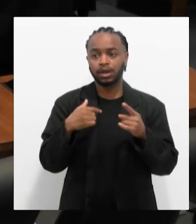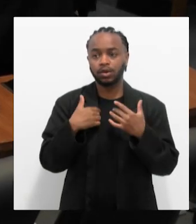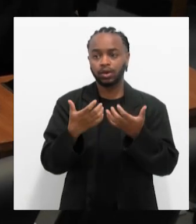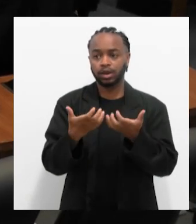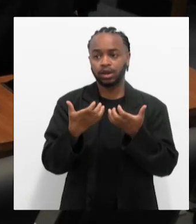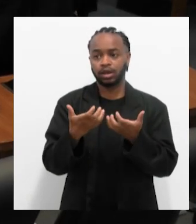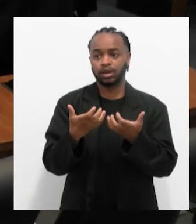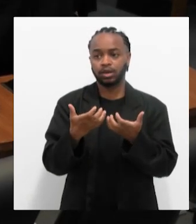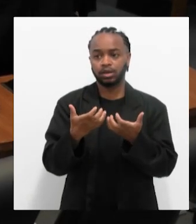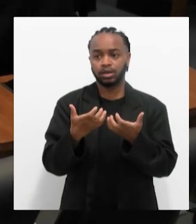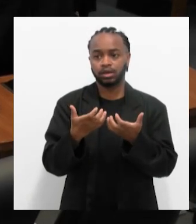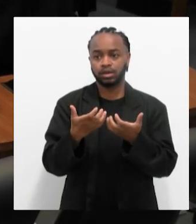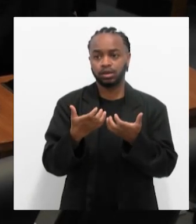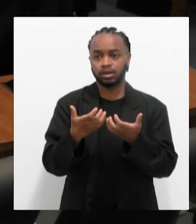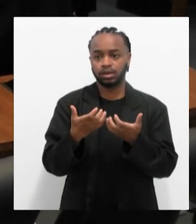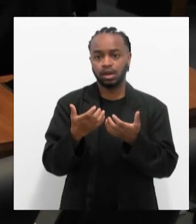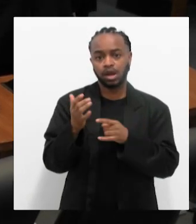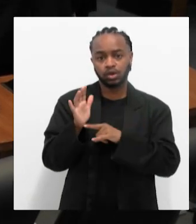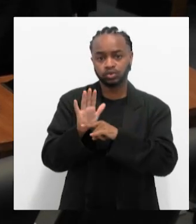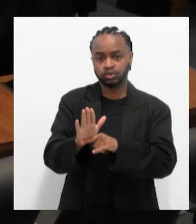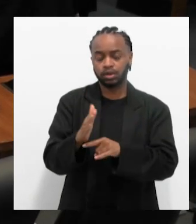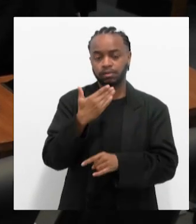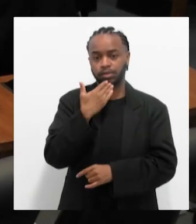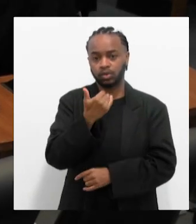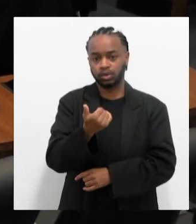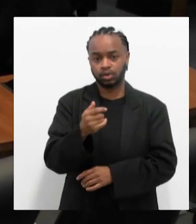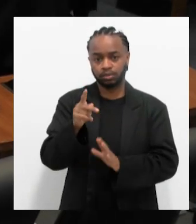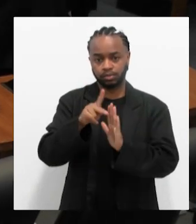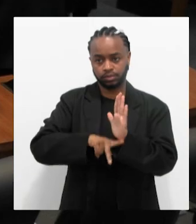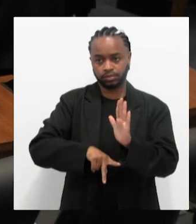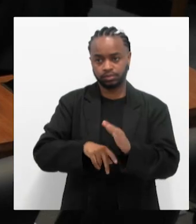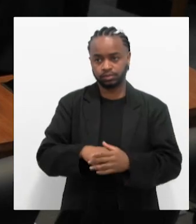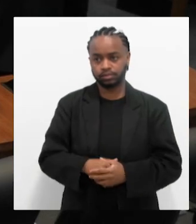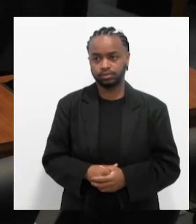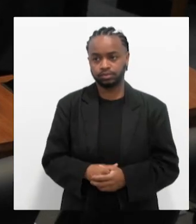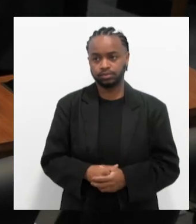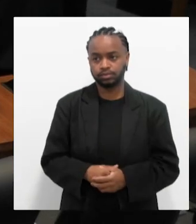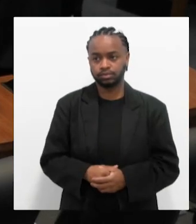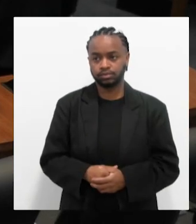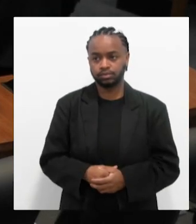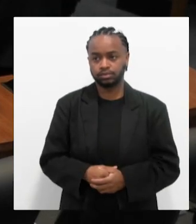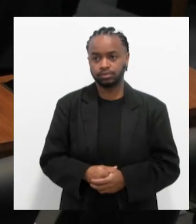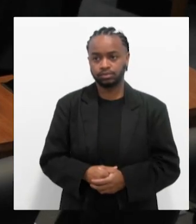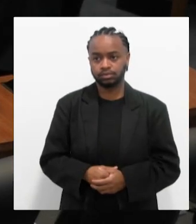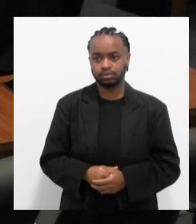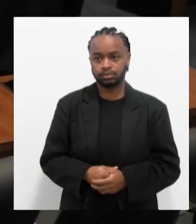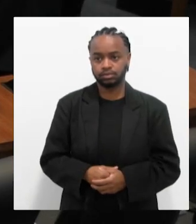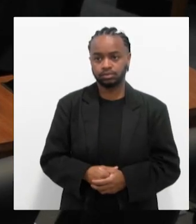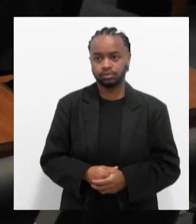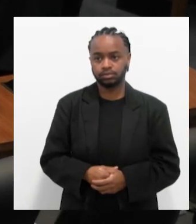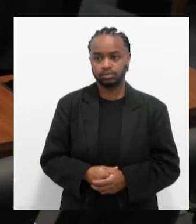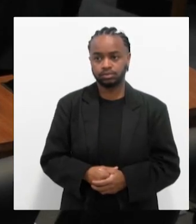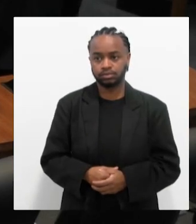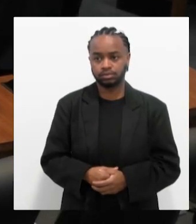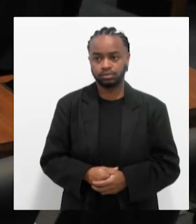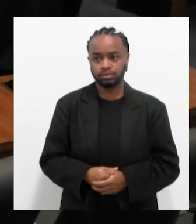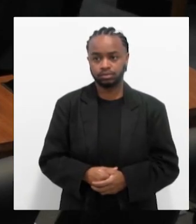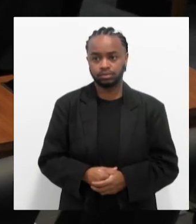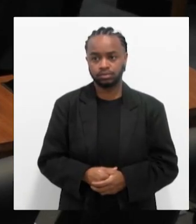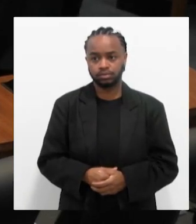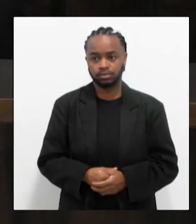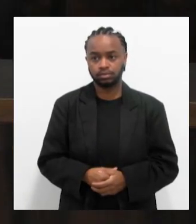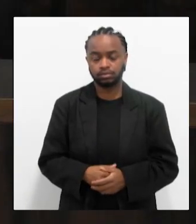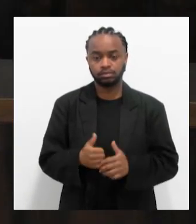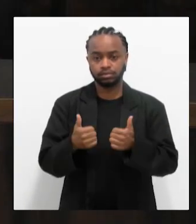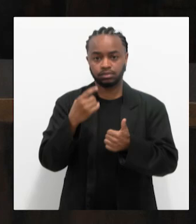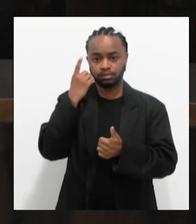gostaria de facilitar e melhorar o projeto. Viu, presidente? Obrigado, falar com a Tia Ju. Deputado Malafaia.